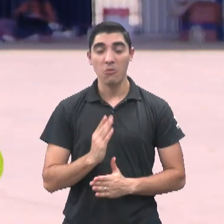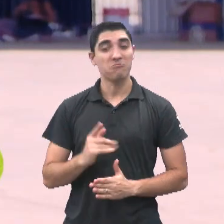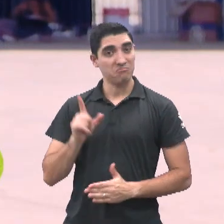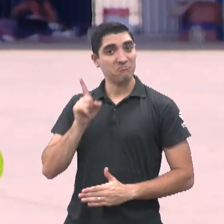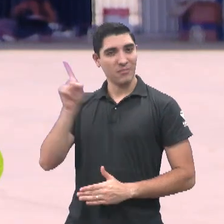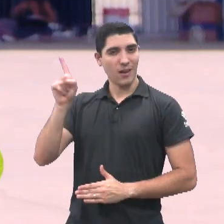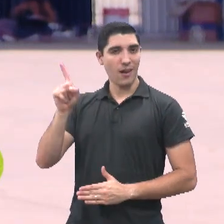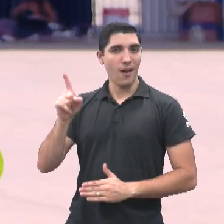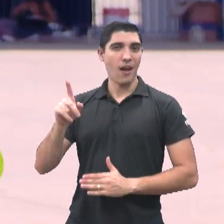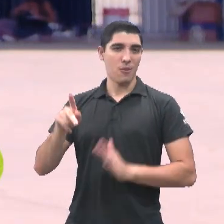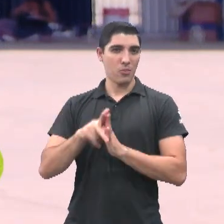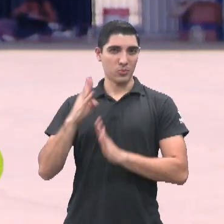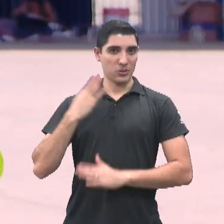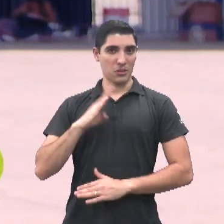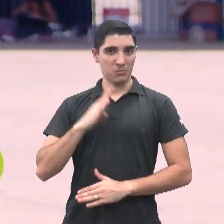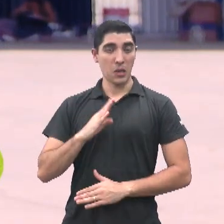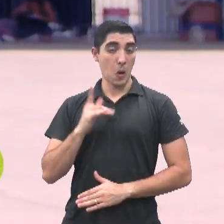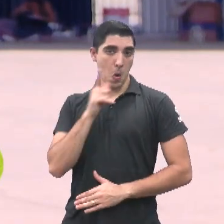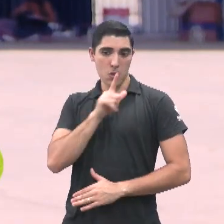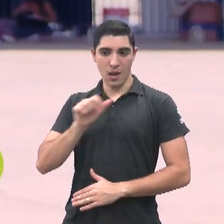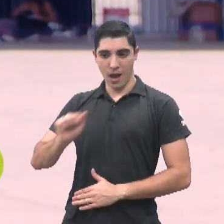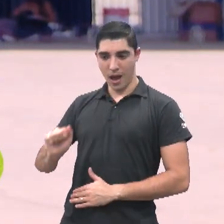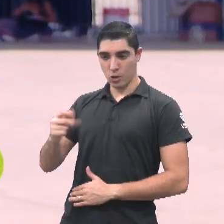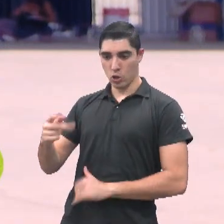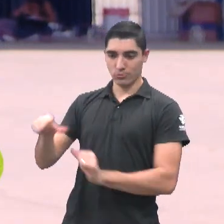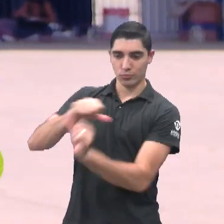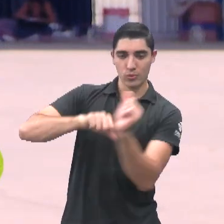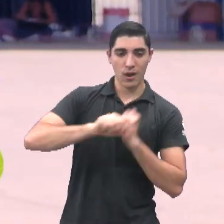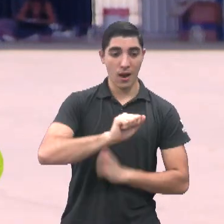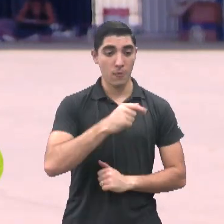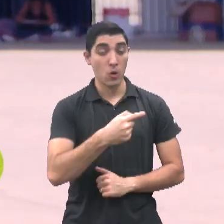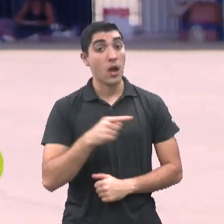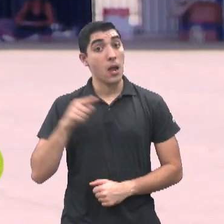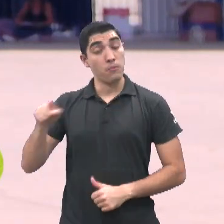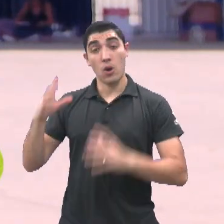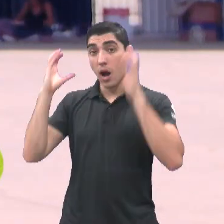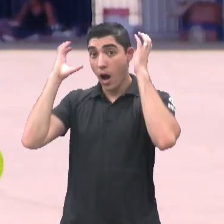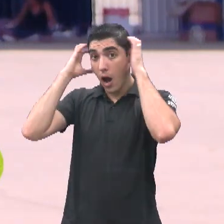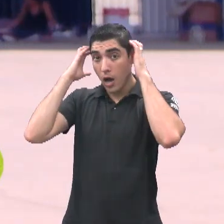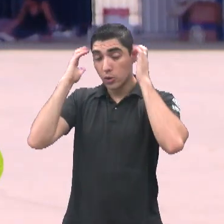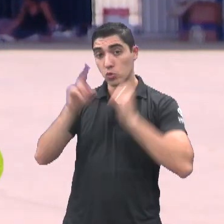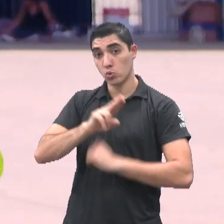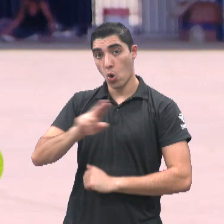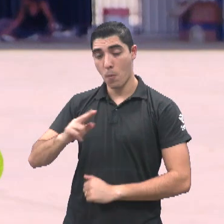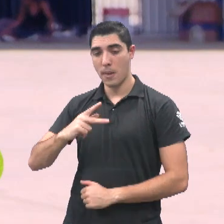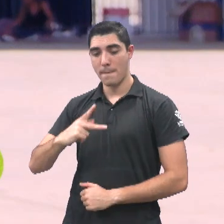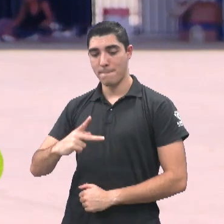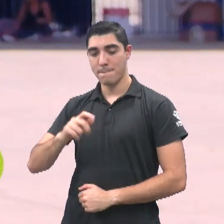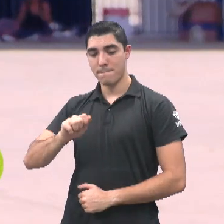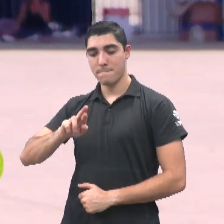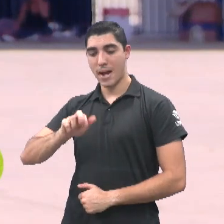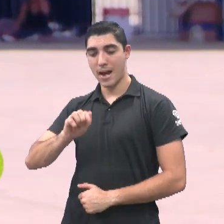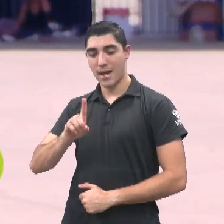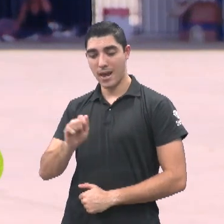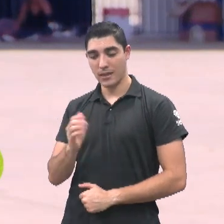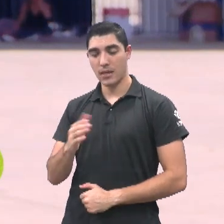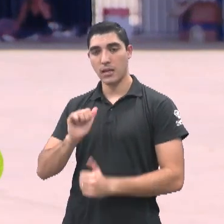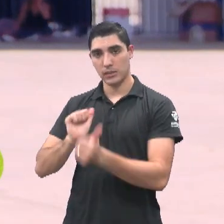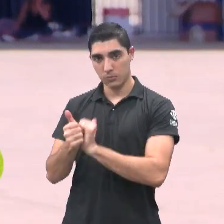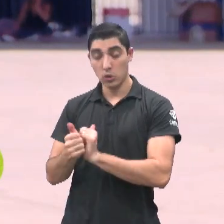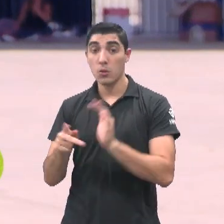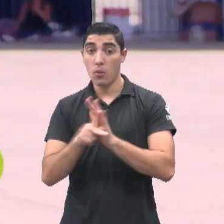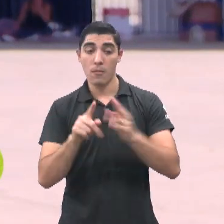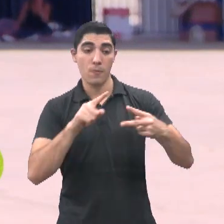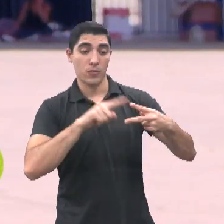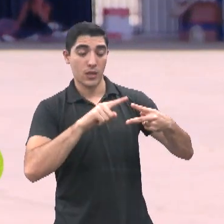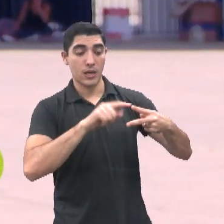A2 para a Série A1. Essa apuração é da Rádio Parada dos Esportes, por meio dos jornalistas Valtencir Vicente e Antônio Carmo. A